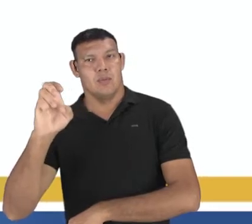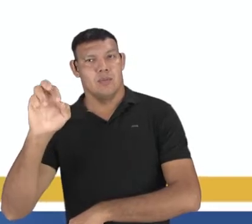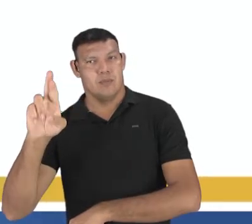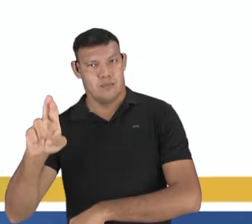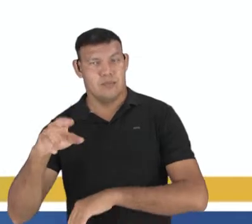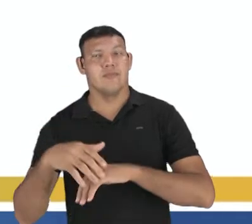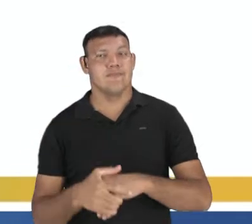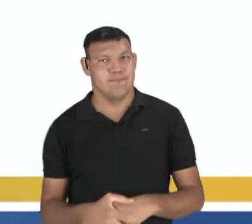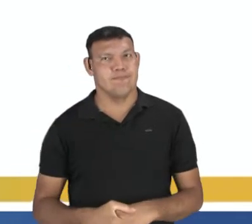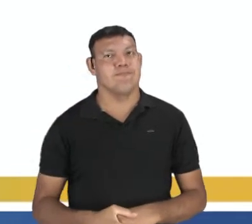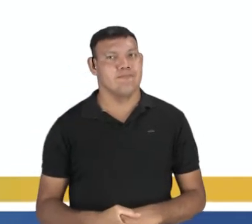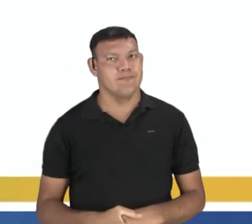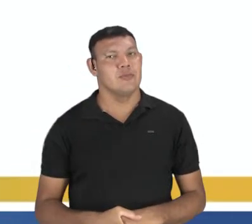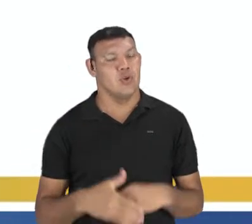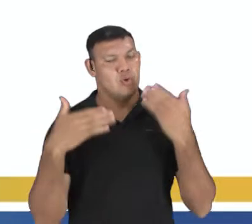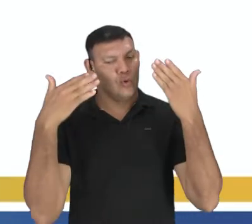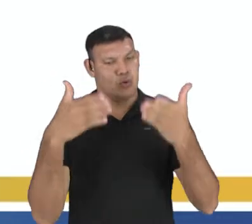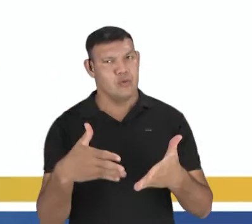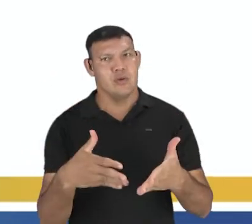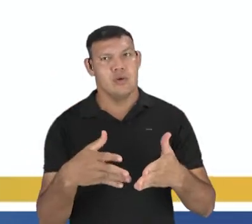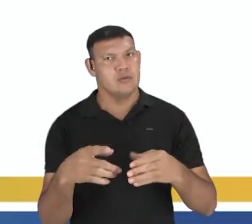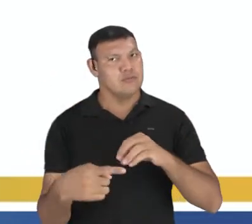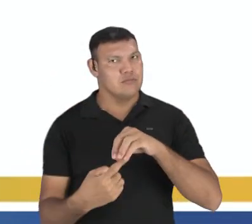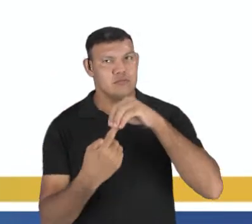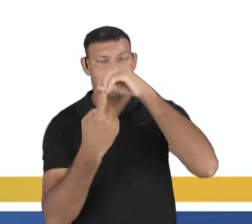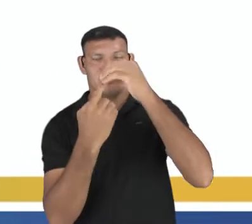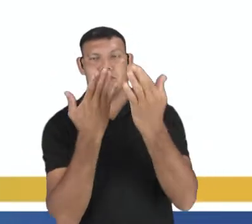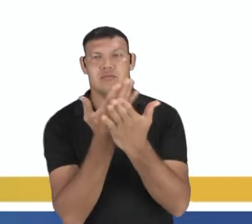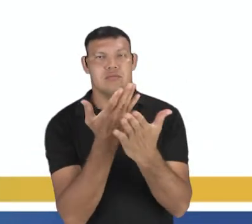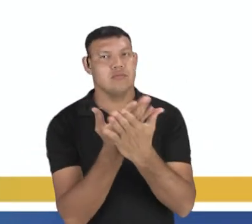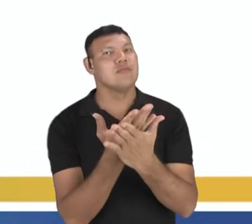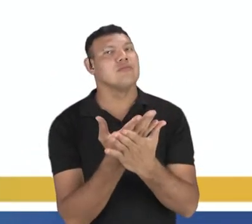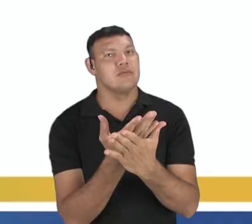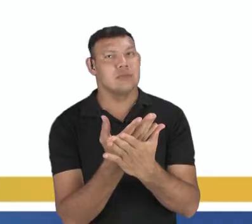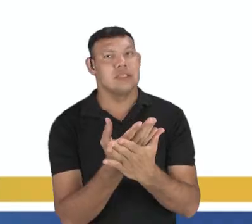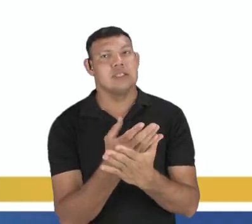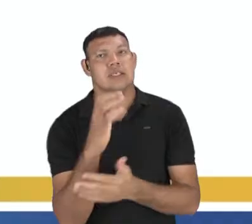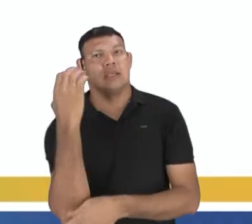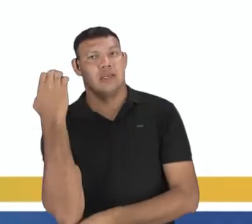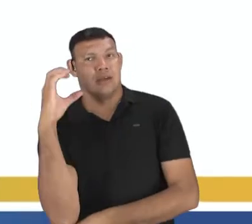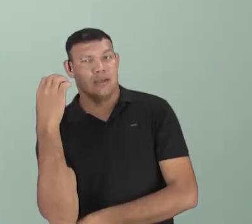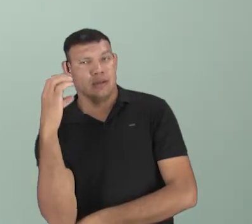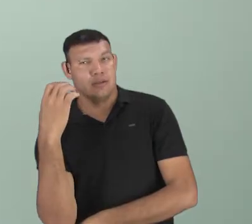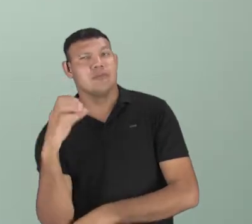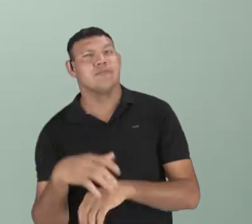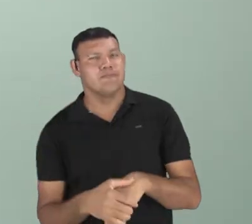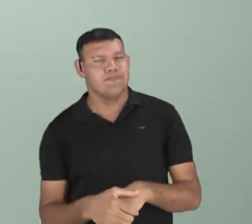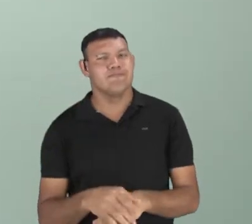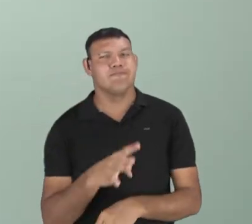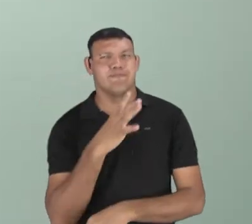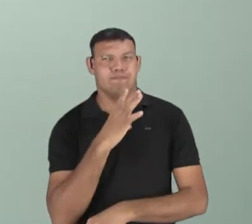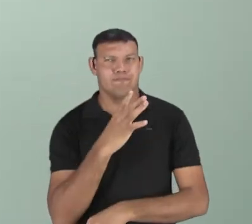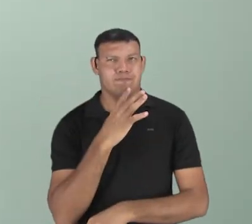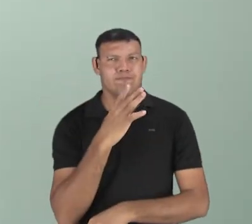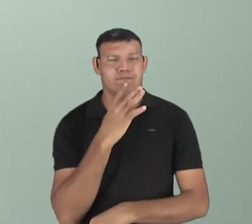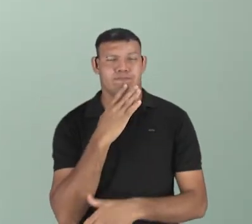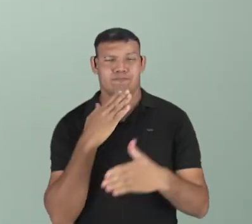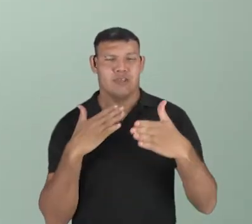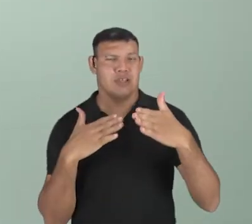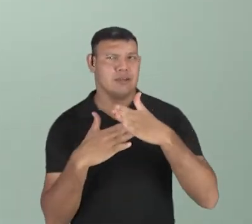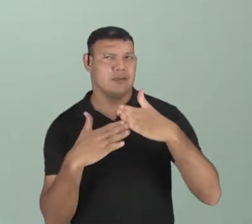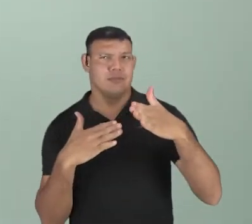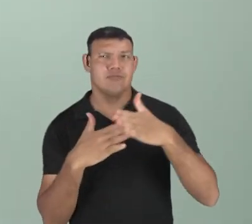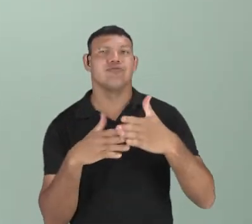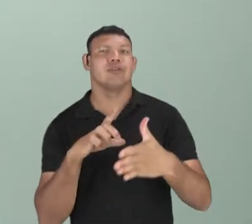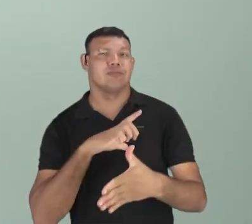Popper, ele mostra que é como se a ciência reconhecesse os seus limites.